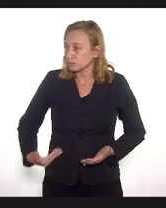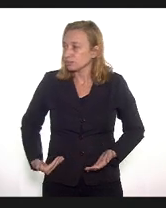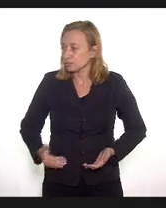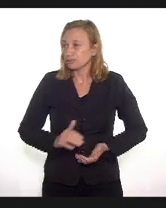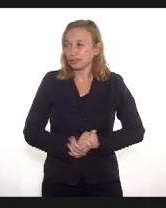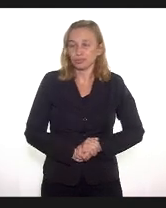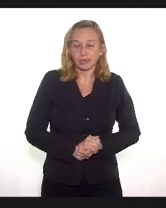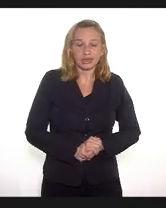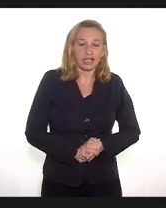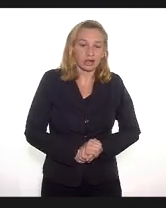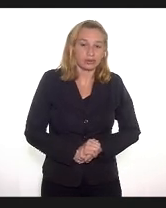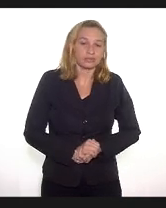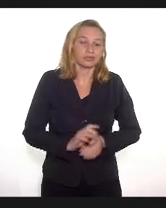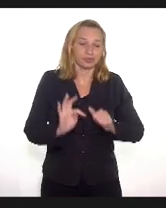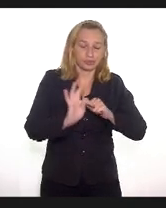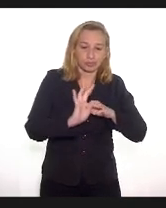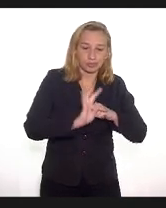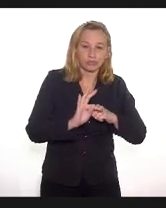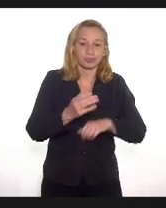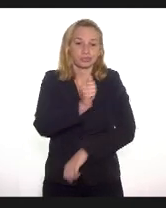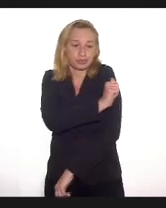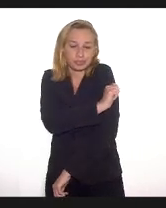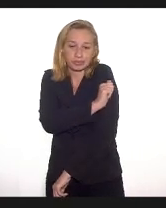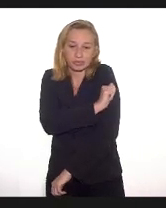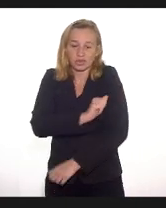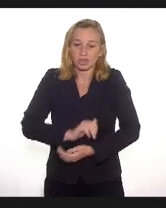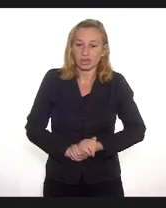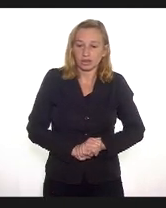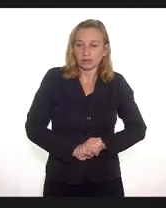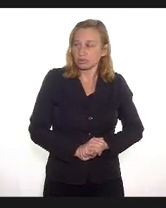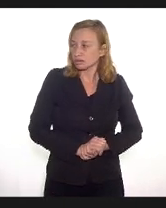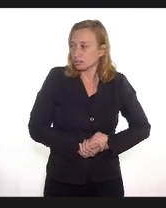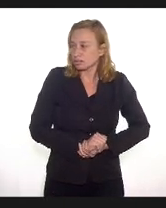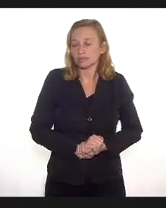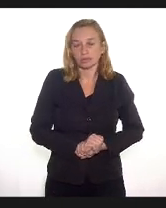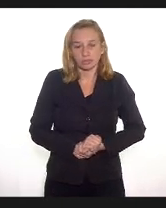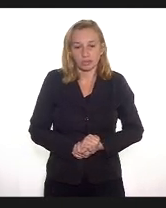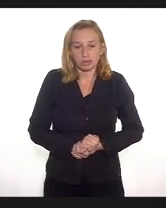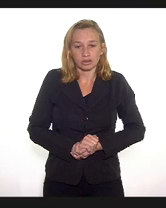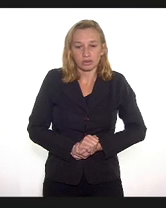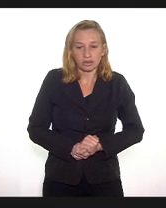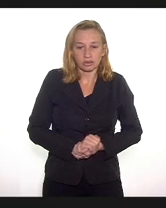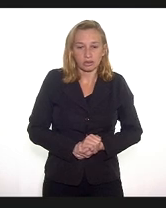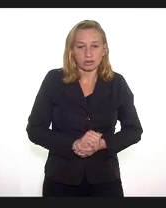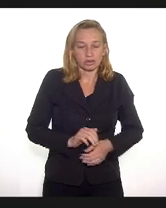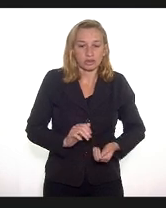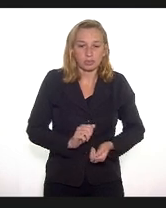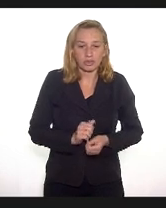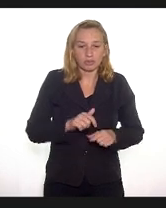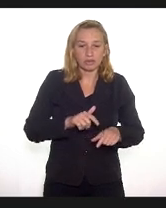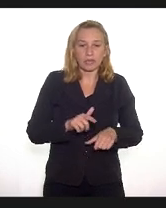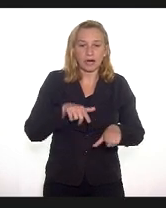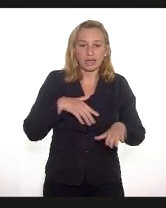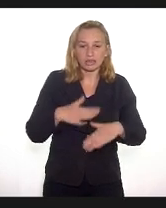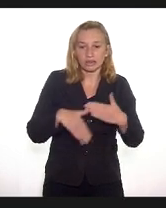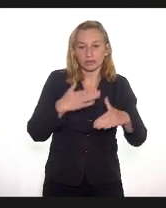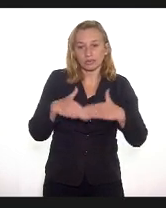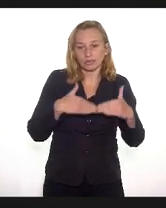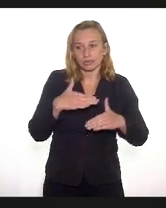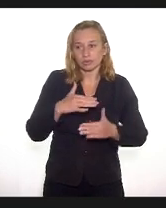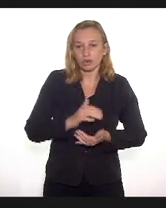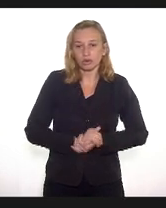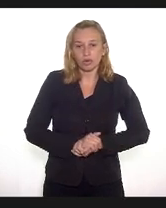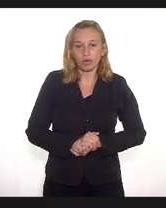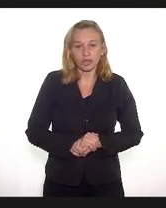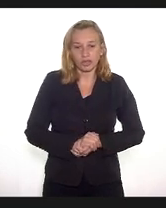representantes de técnicos, estudantes, são fundamentais também a participação deles nesse processo. Nós precisamos